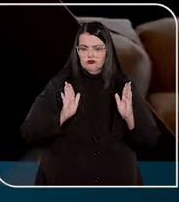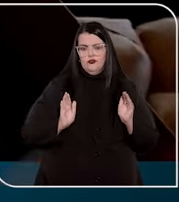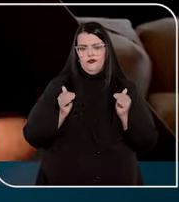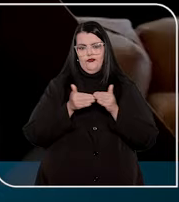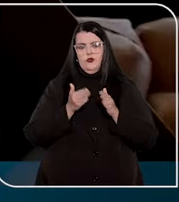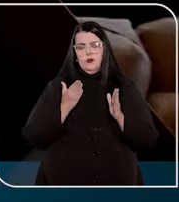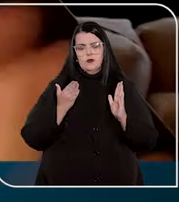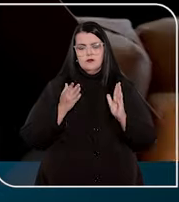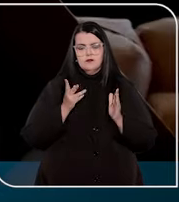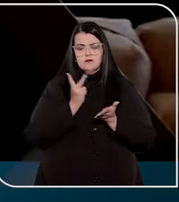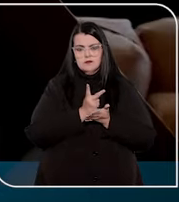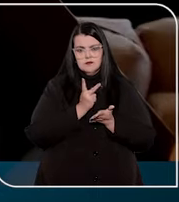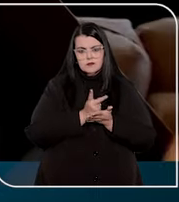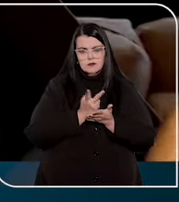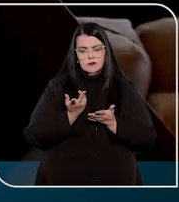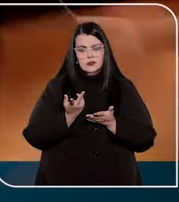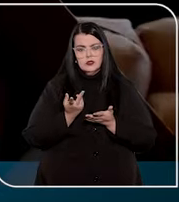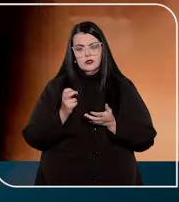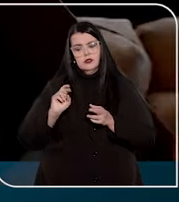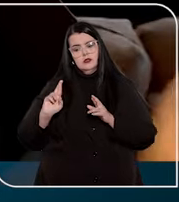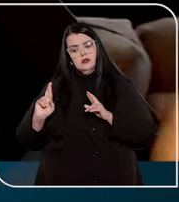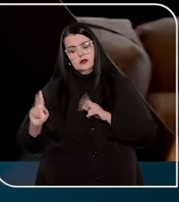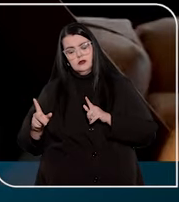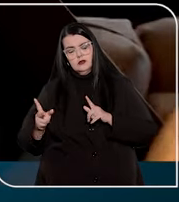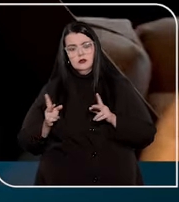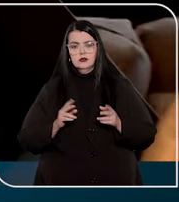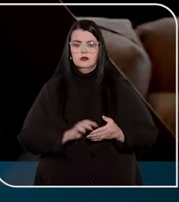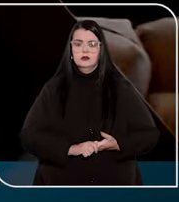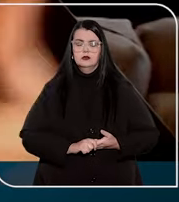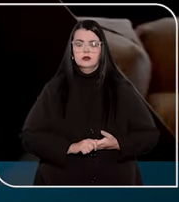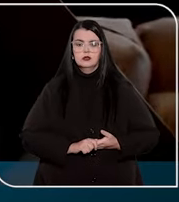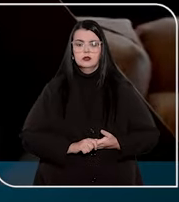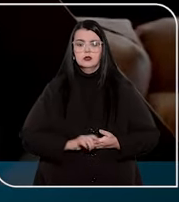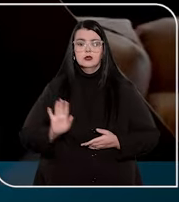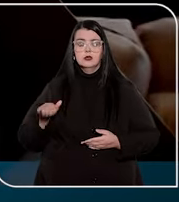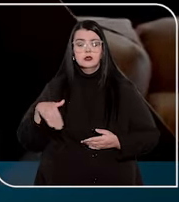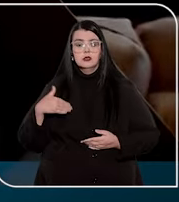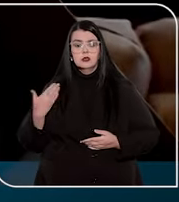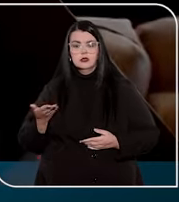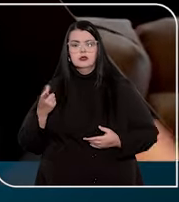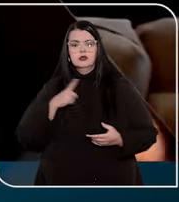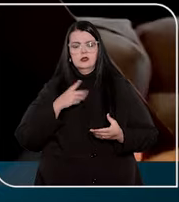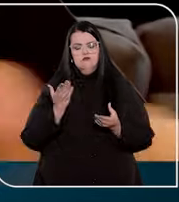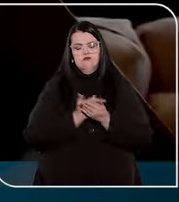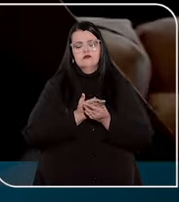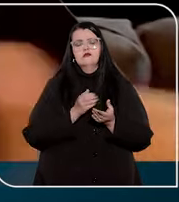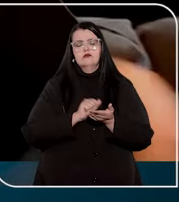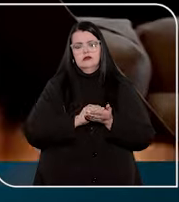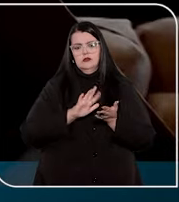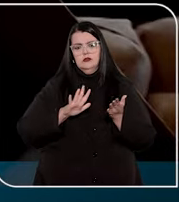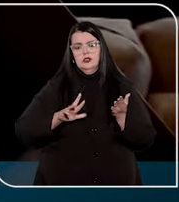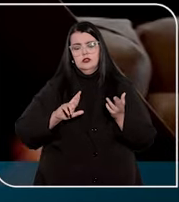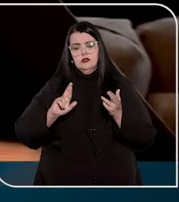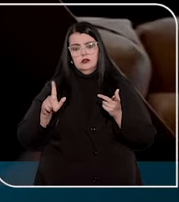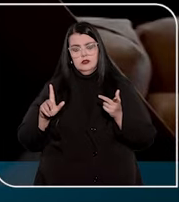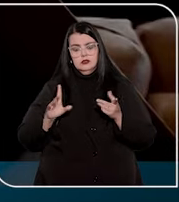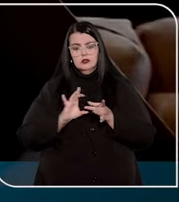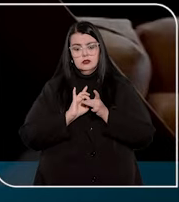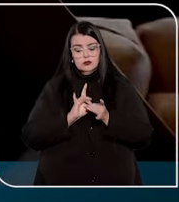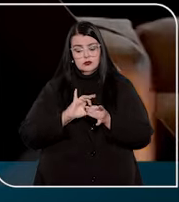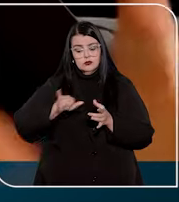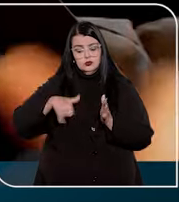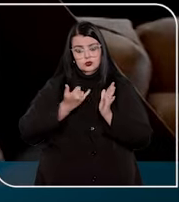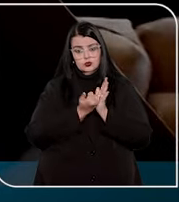direito processual material em sentido oposto, diverso, digamos assim. Aí os embargos de divergência vão fazer uma uniformização da